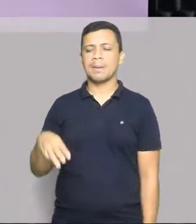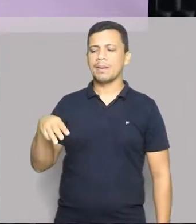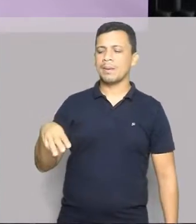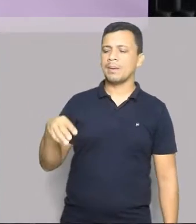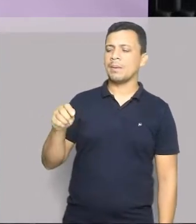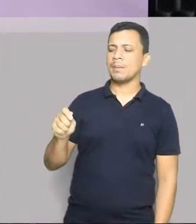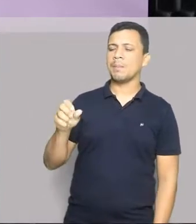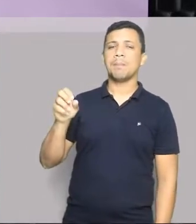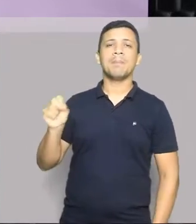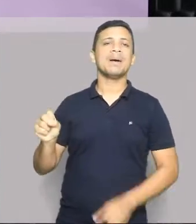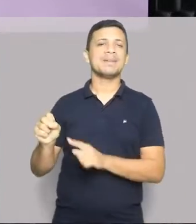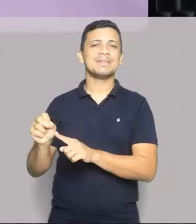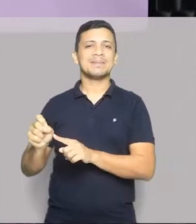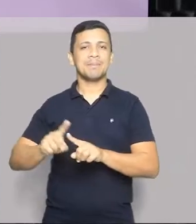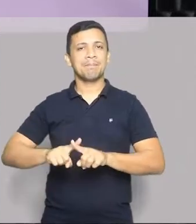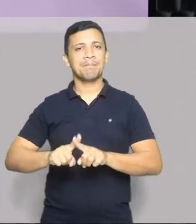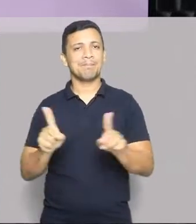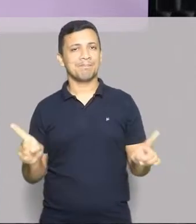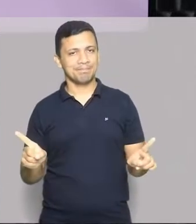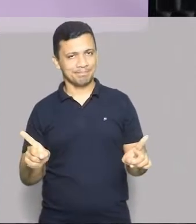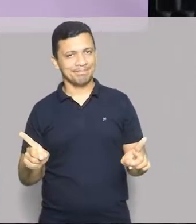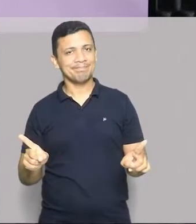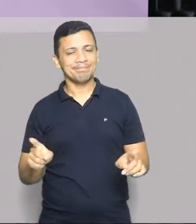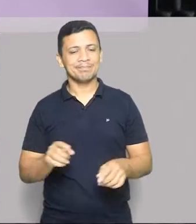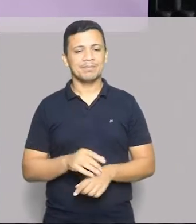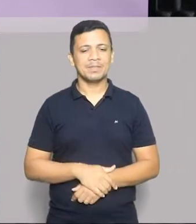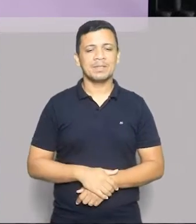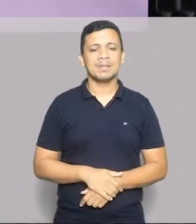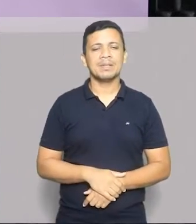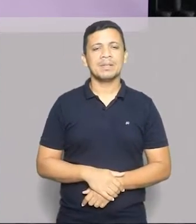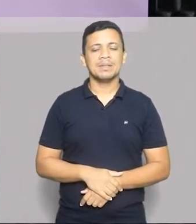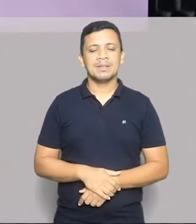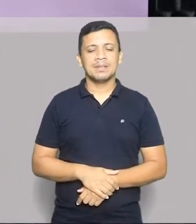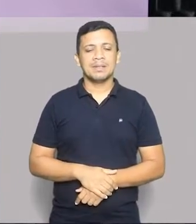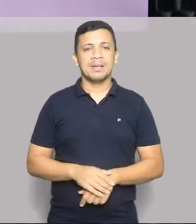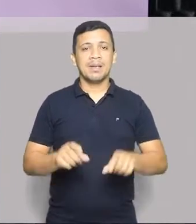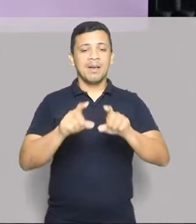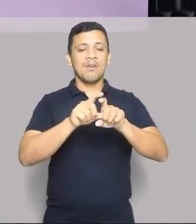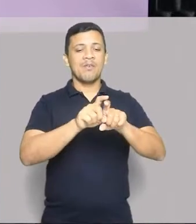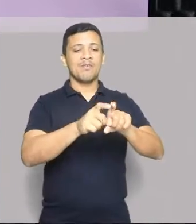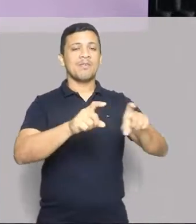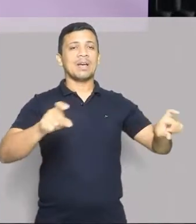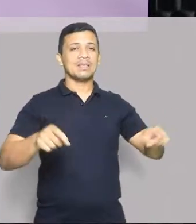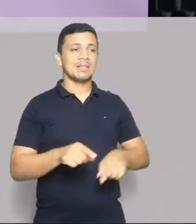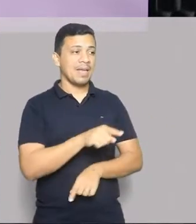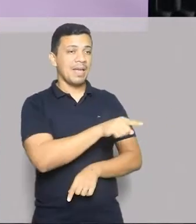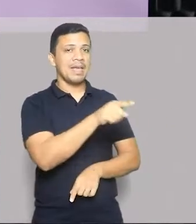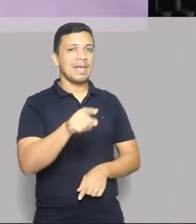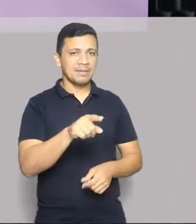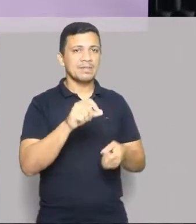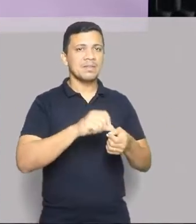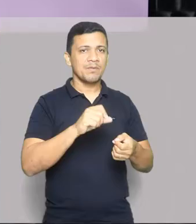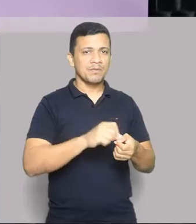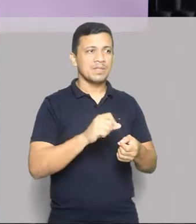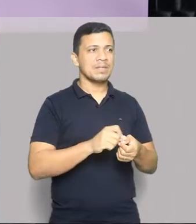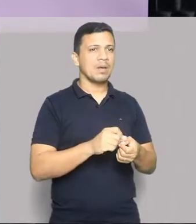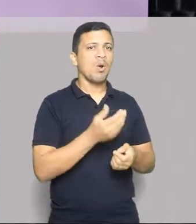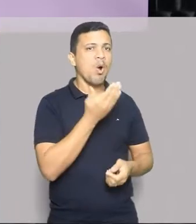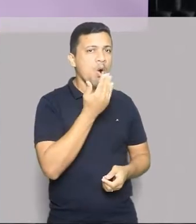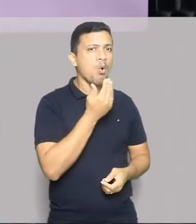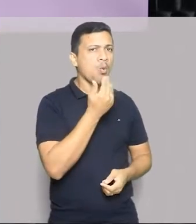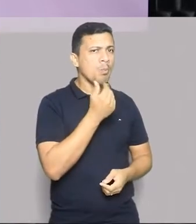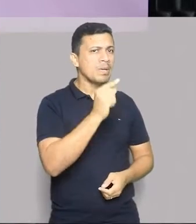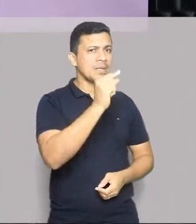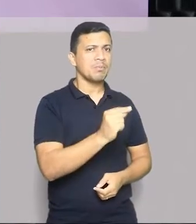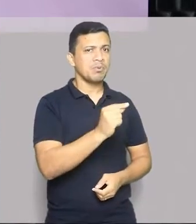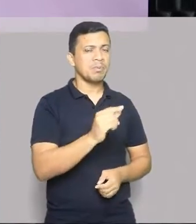o contudo, o todavia, o entretanto. Na frase, eles fizeram a dieta, mas não